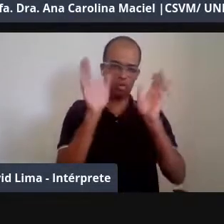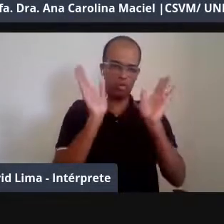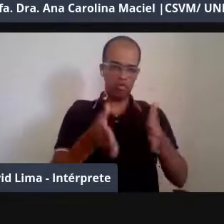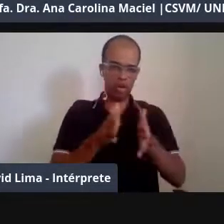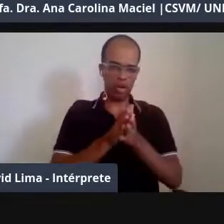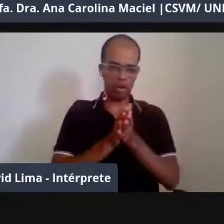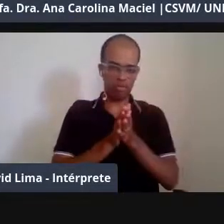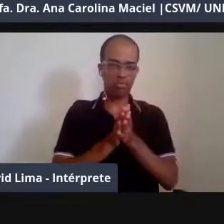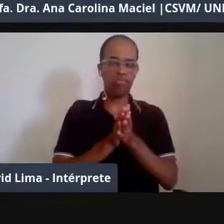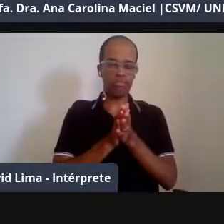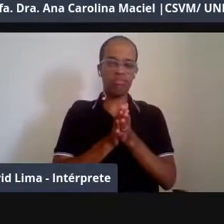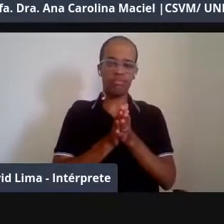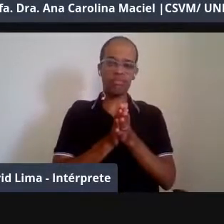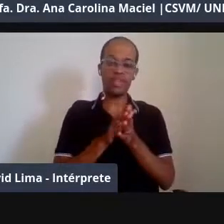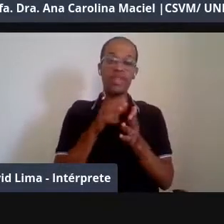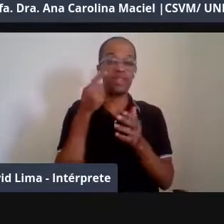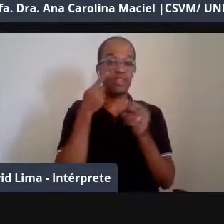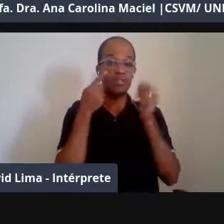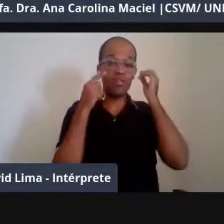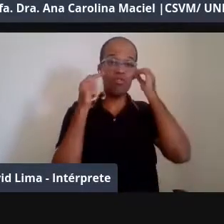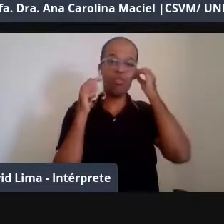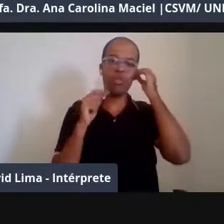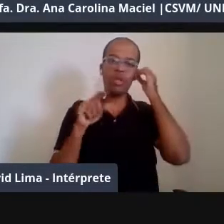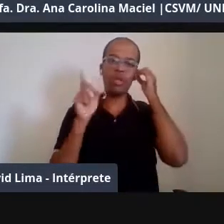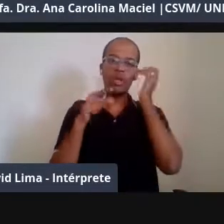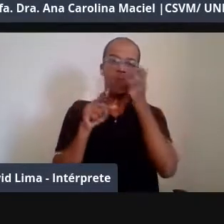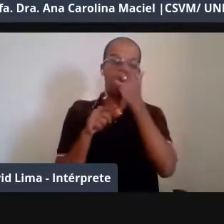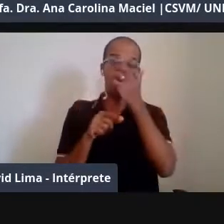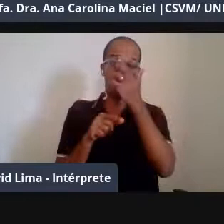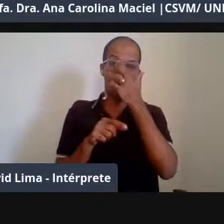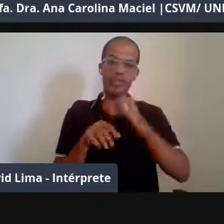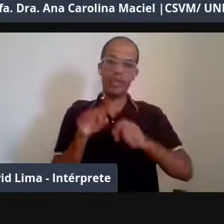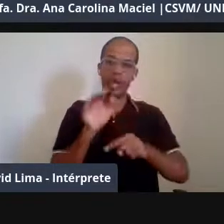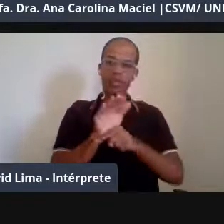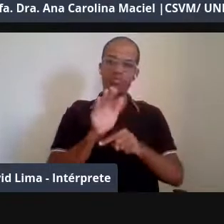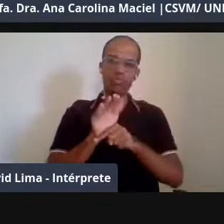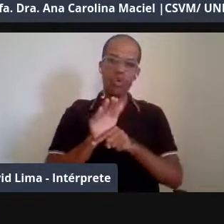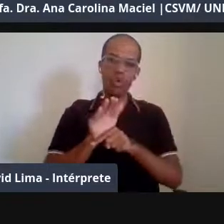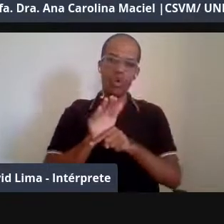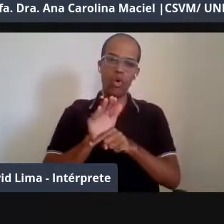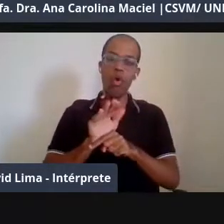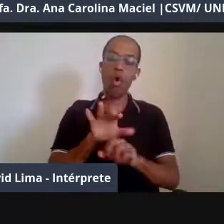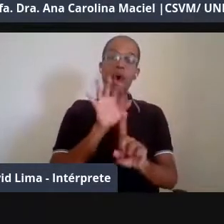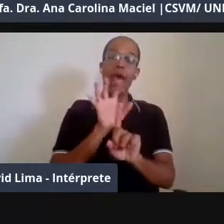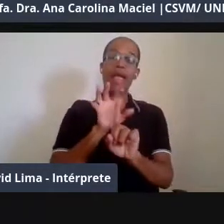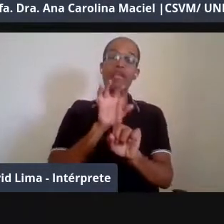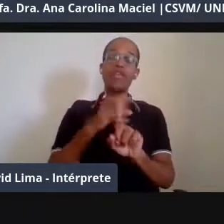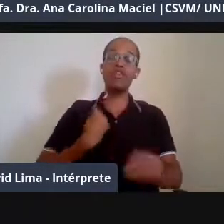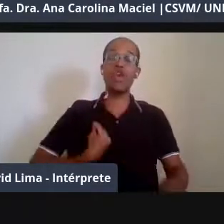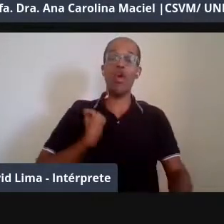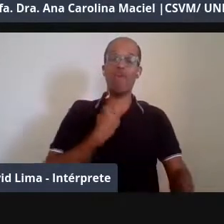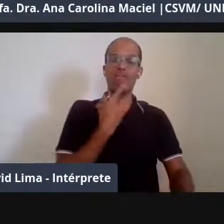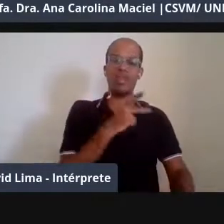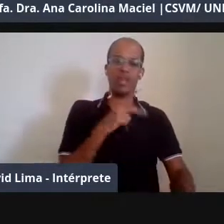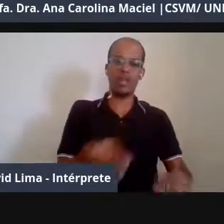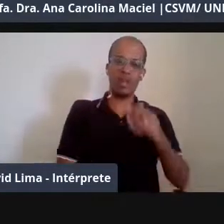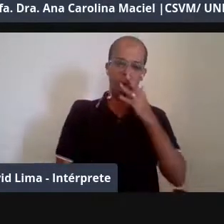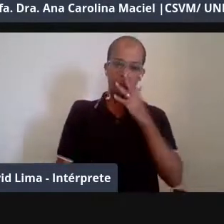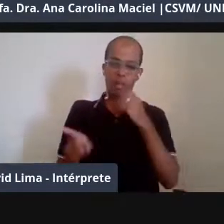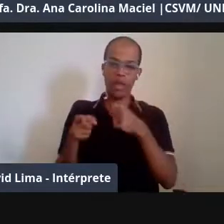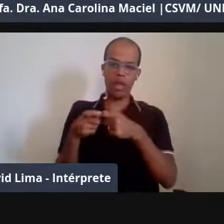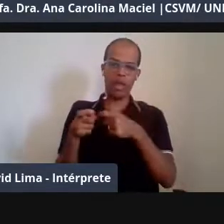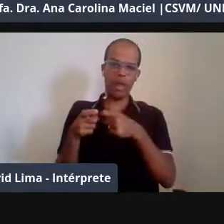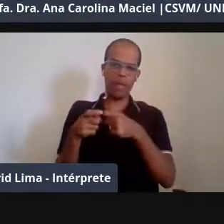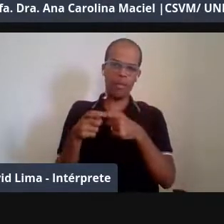que isso também acabou formando e influenciando a vida dele. Ele era médico, falava